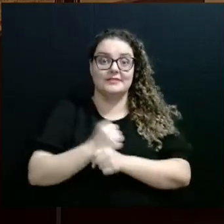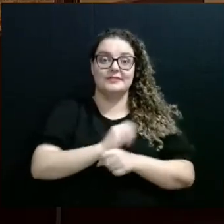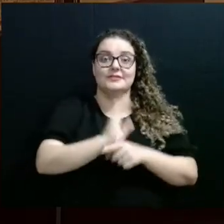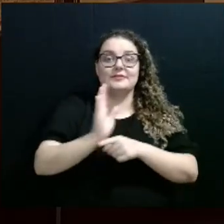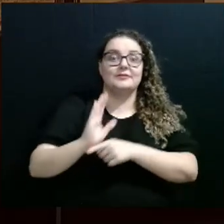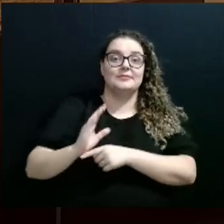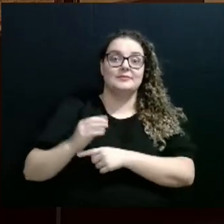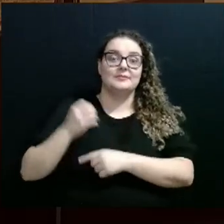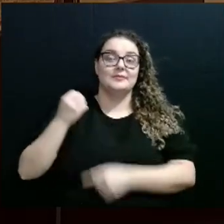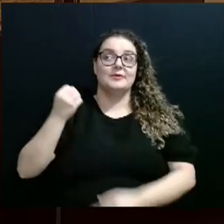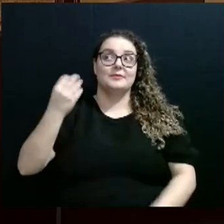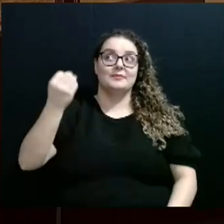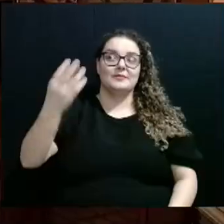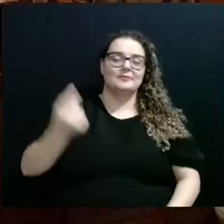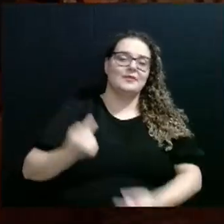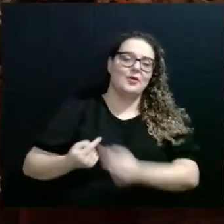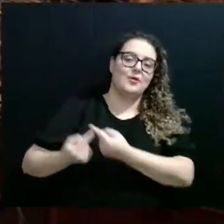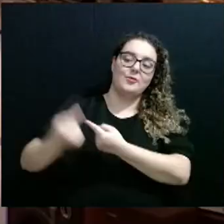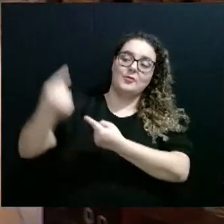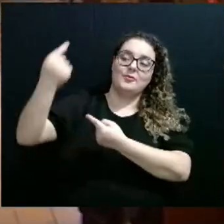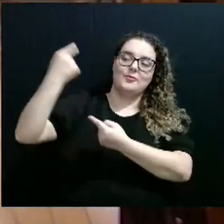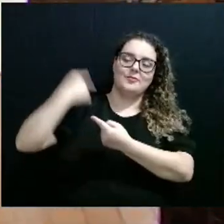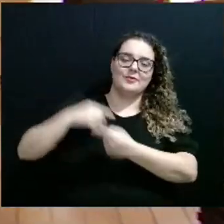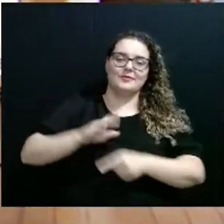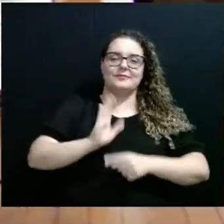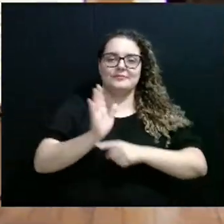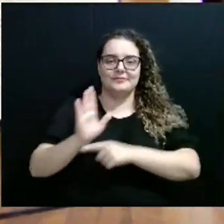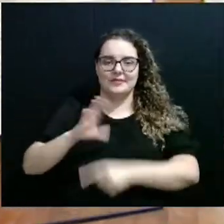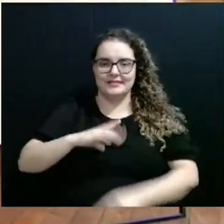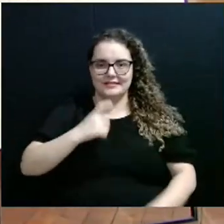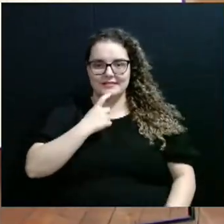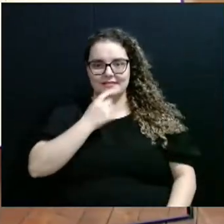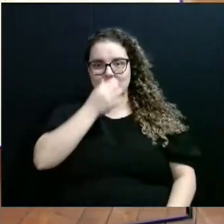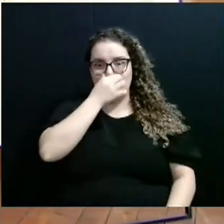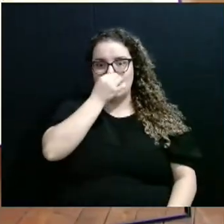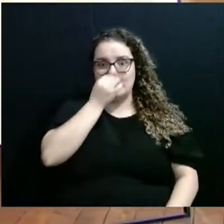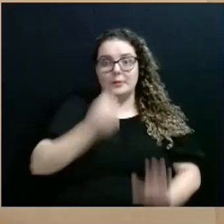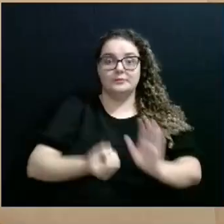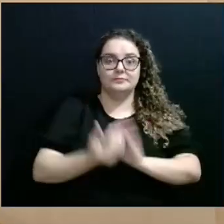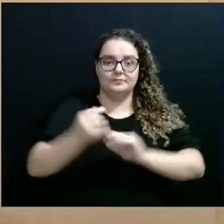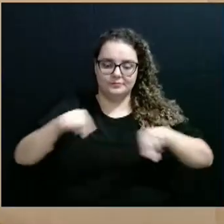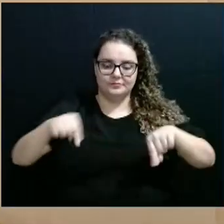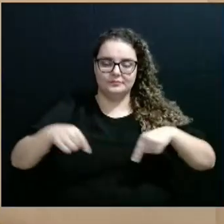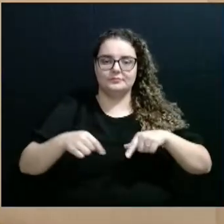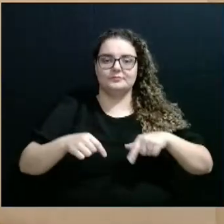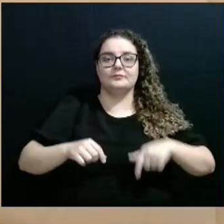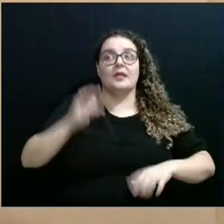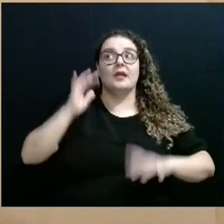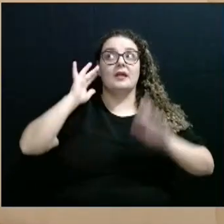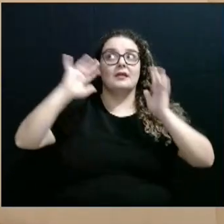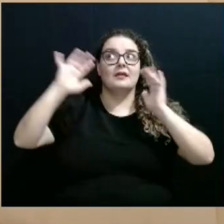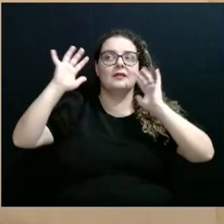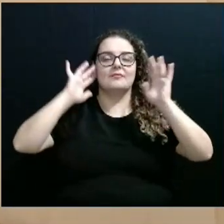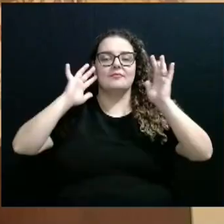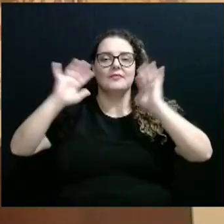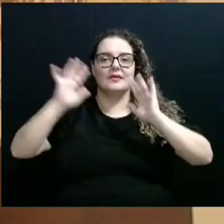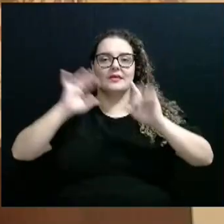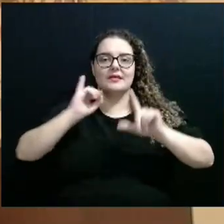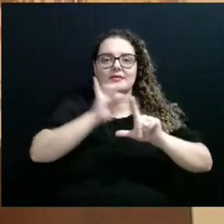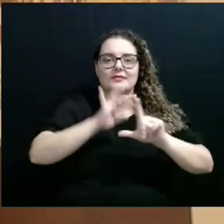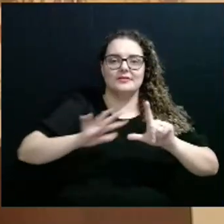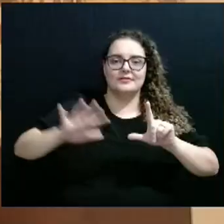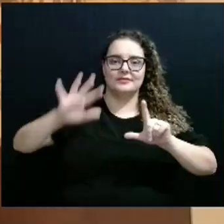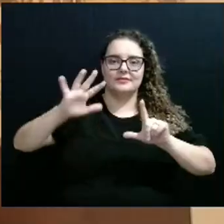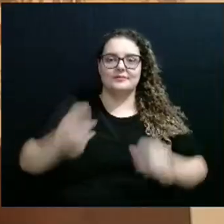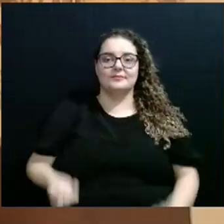história cinematográfica da cidade. Montada na sala Imagem de um Sonho, a proposta é possibilitar que as pessoas